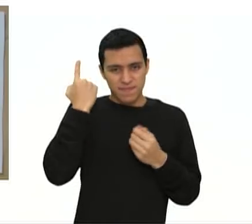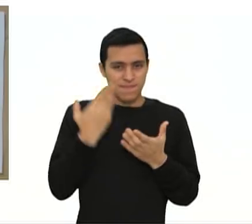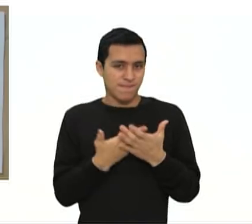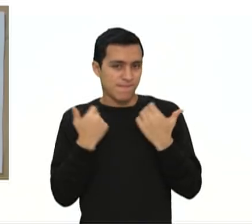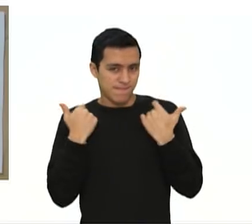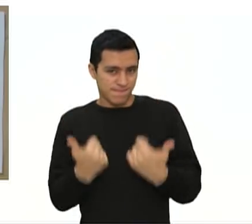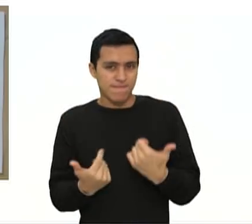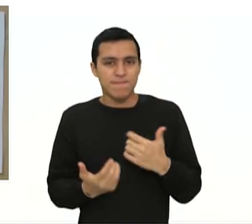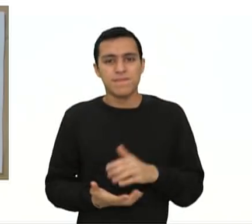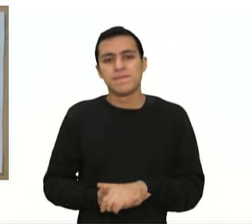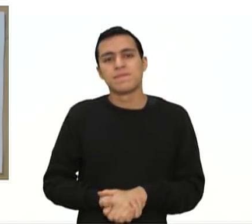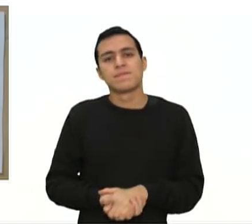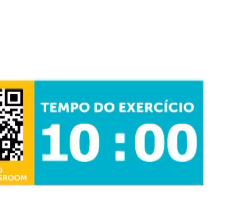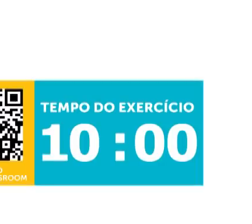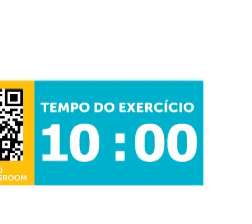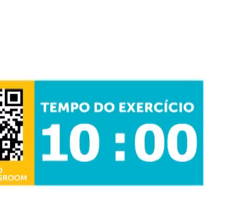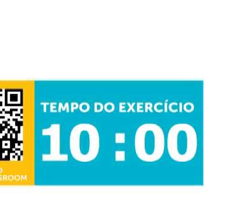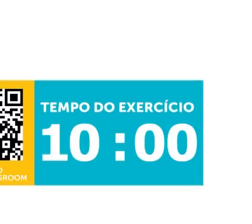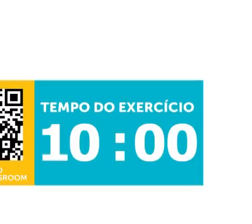aí.